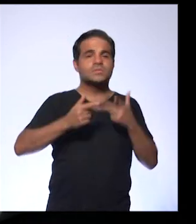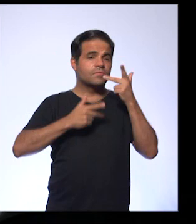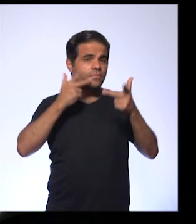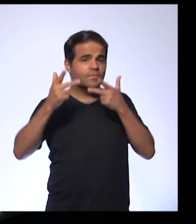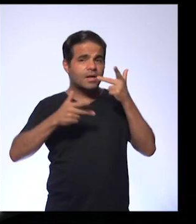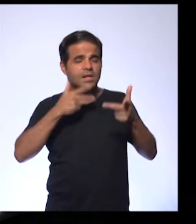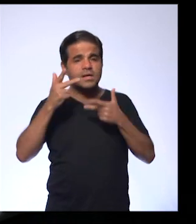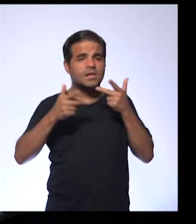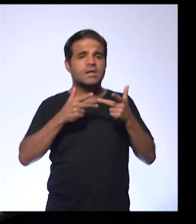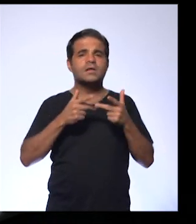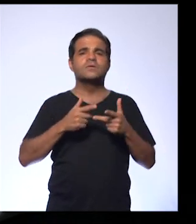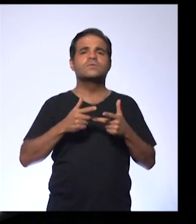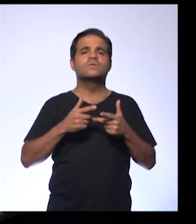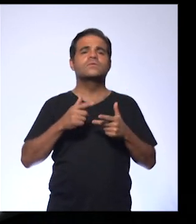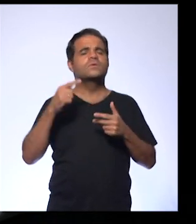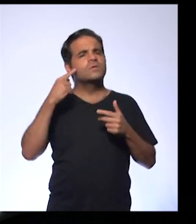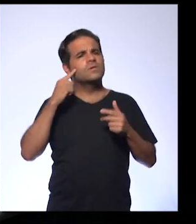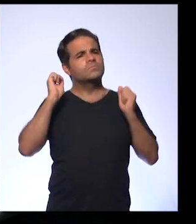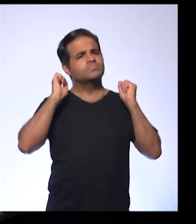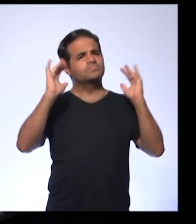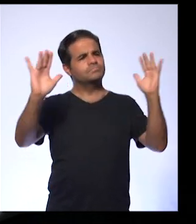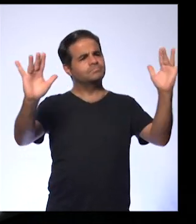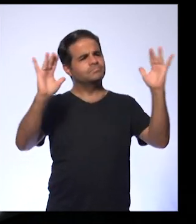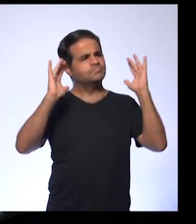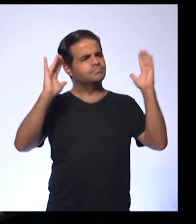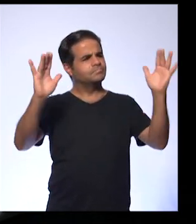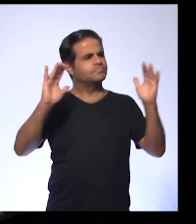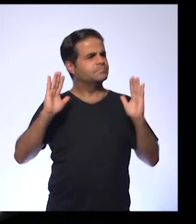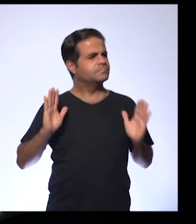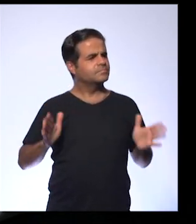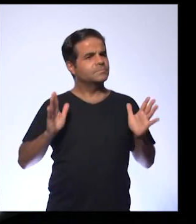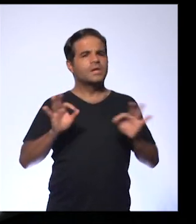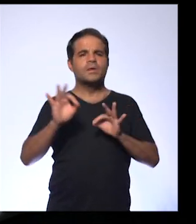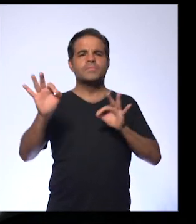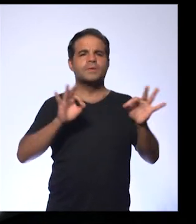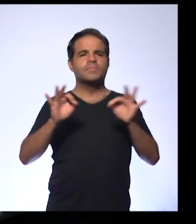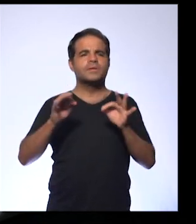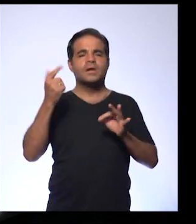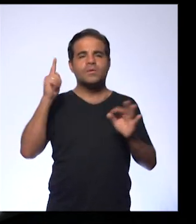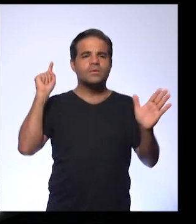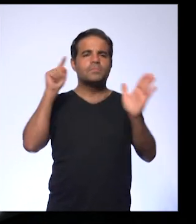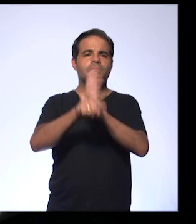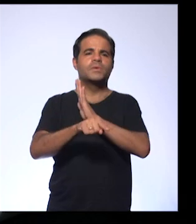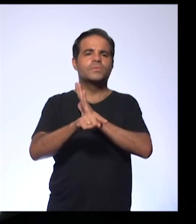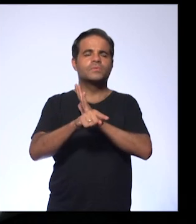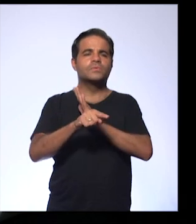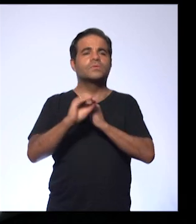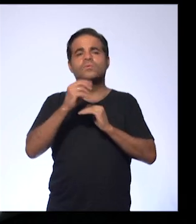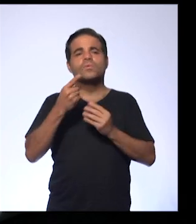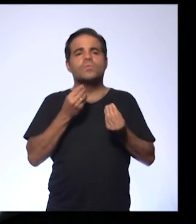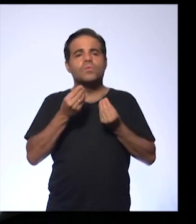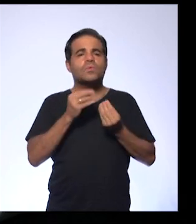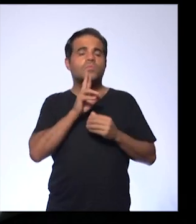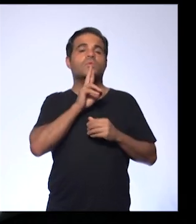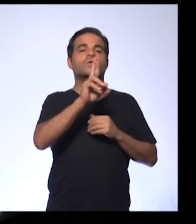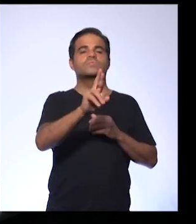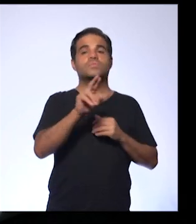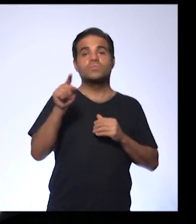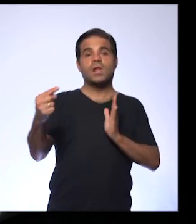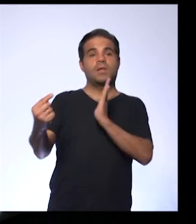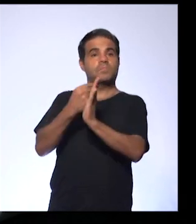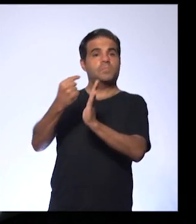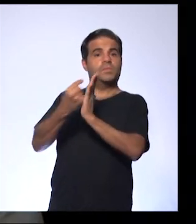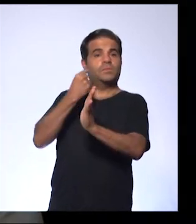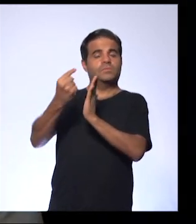falando o que diziam, eu estava pensando, já preparando a próxima pergunta ou como eu iria responder aquilo que elas